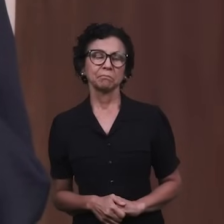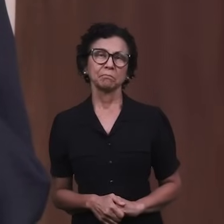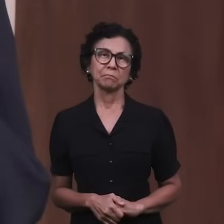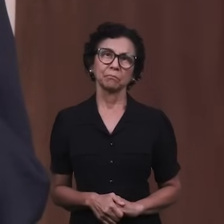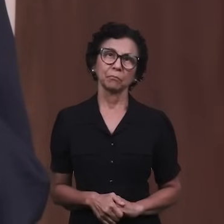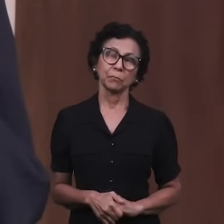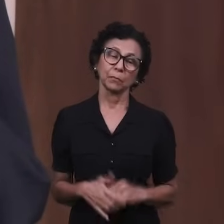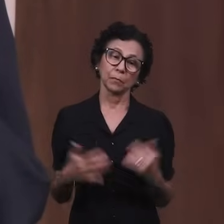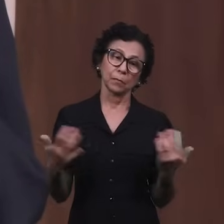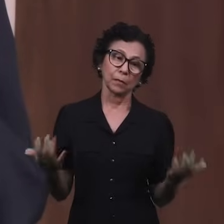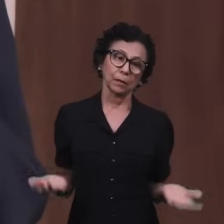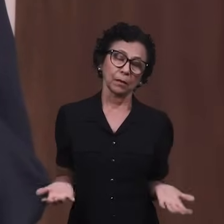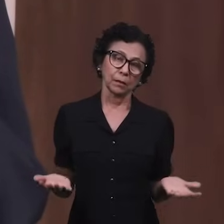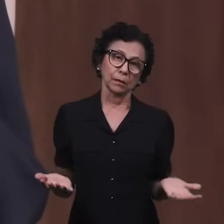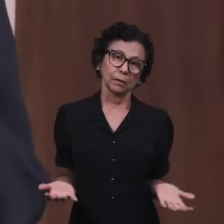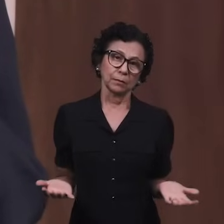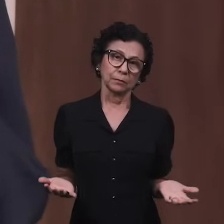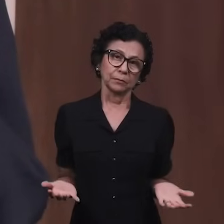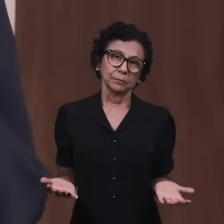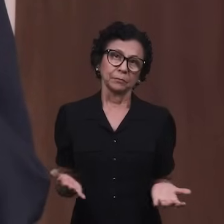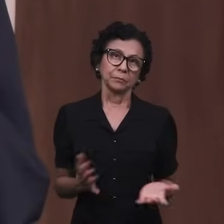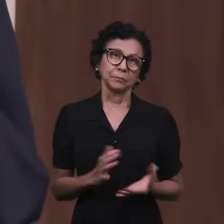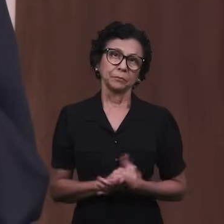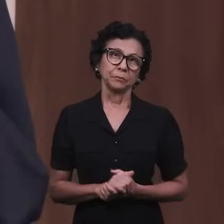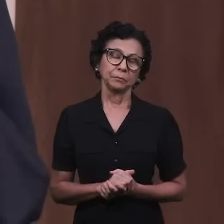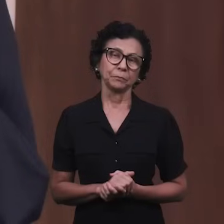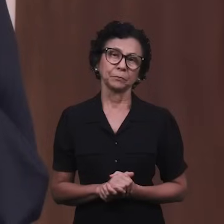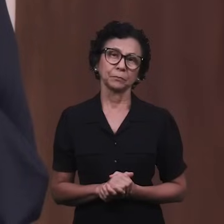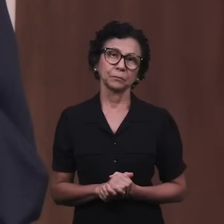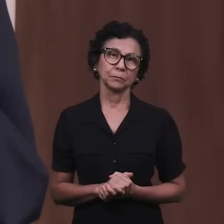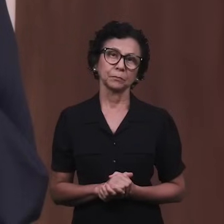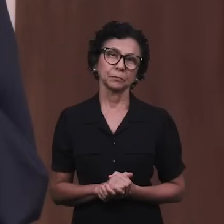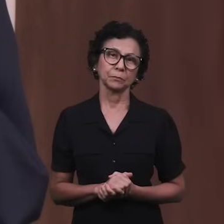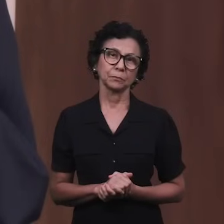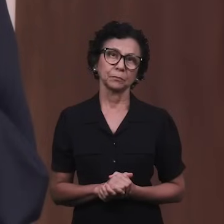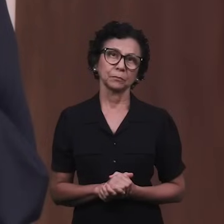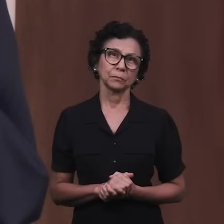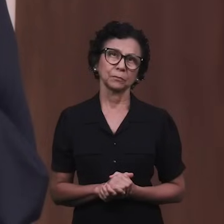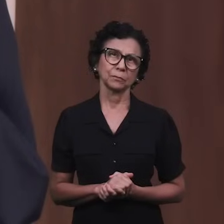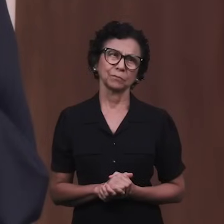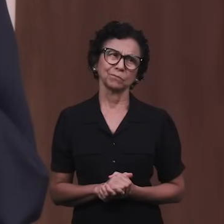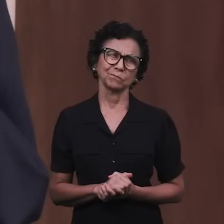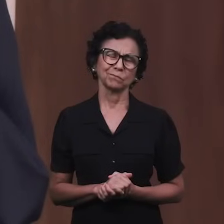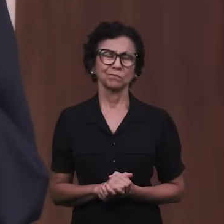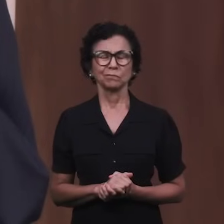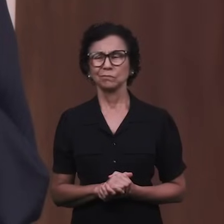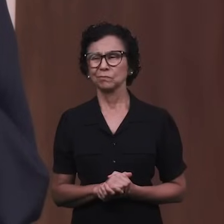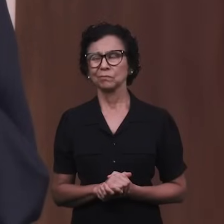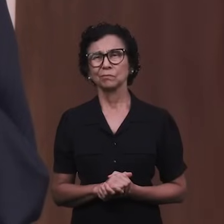vê se eu acho aqui. Bom, até o 1º ano do rei Ciro.